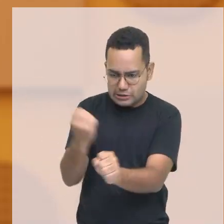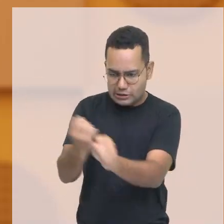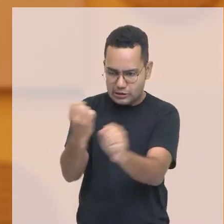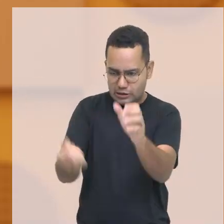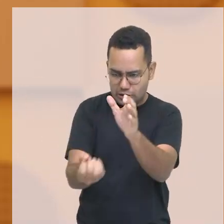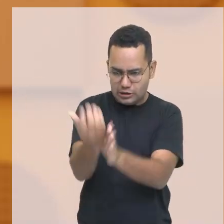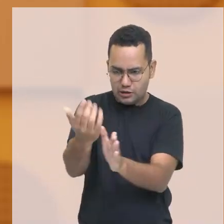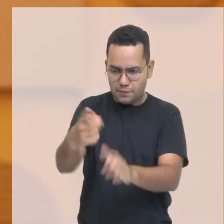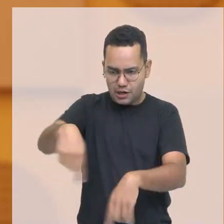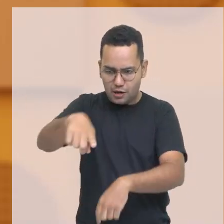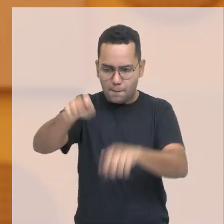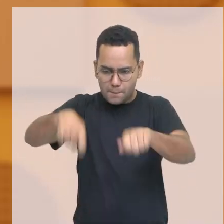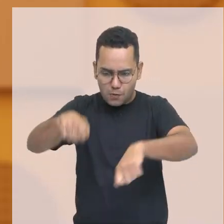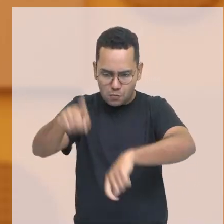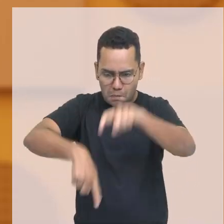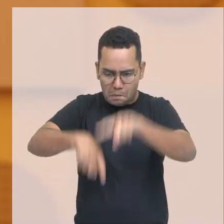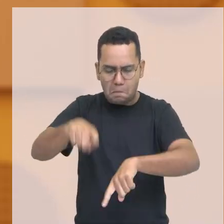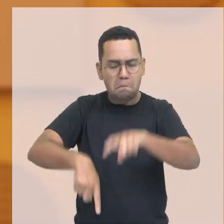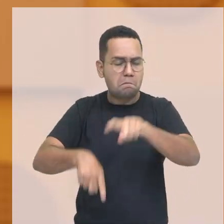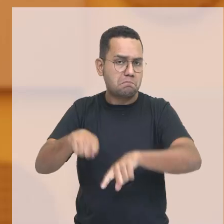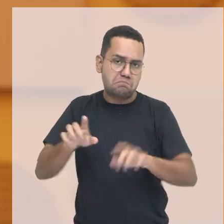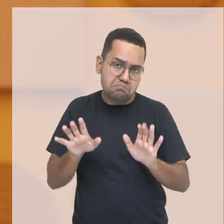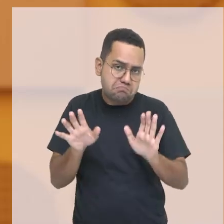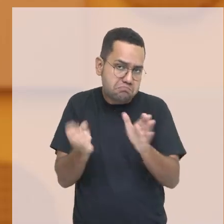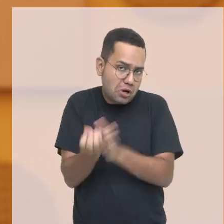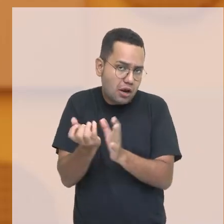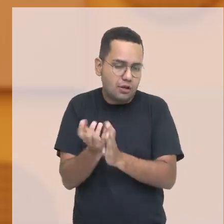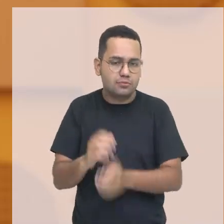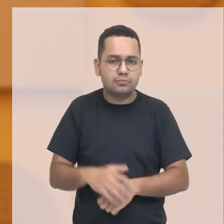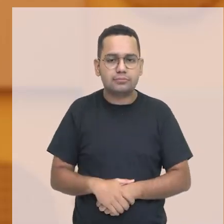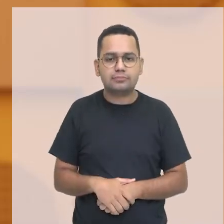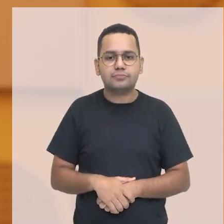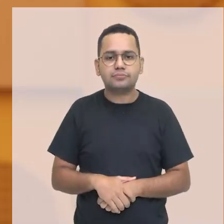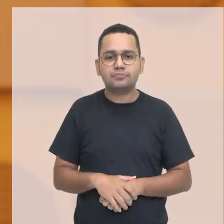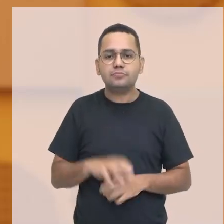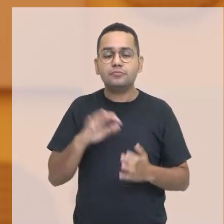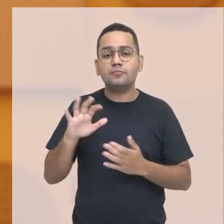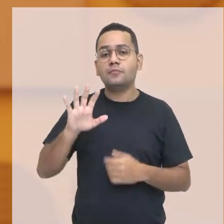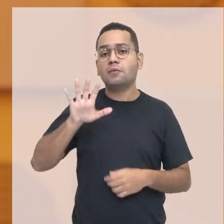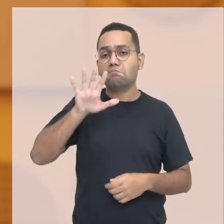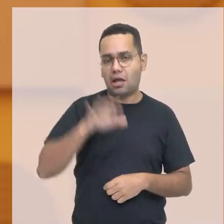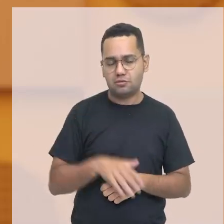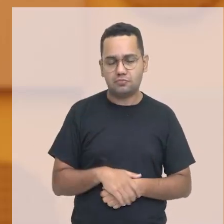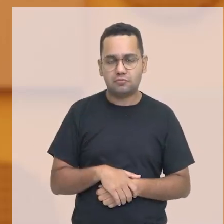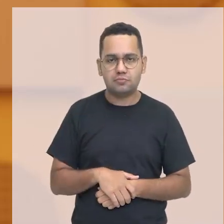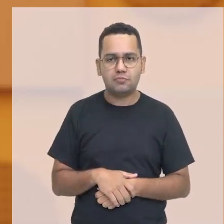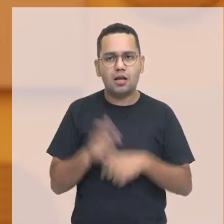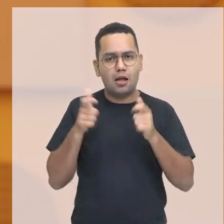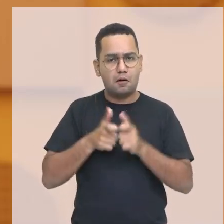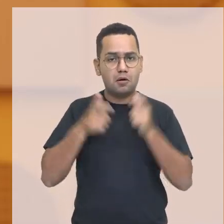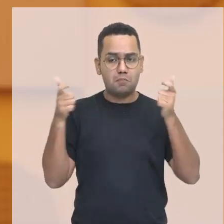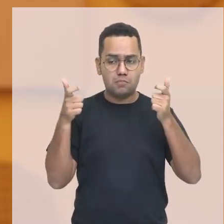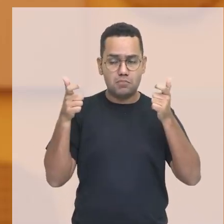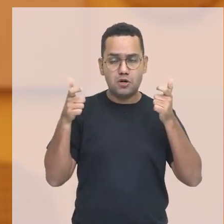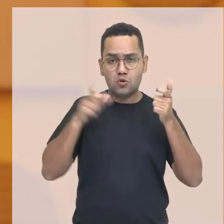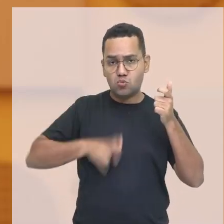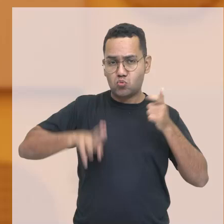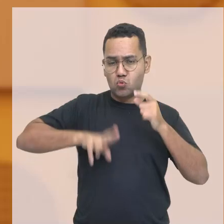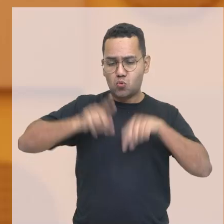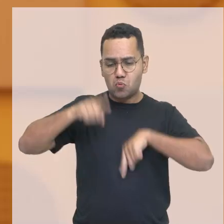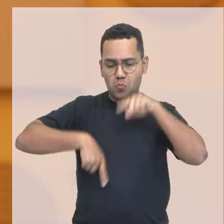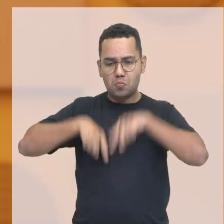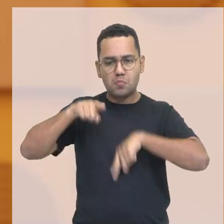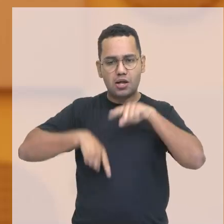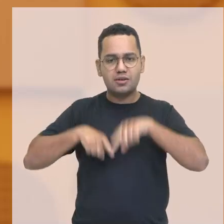e começar a produzir, galera. É muito curioso que grande parte dos eletrodomésticos que a gente utiliza no nosso dia a dia,